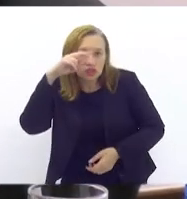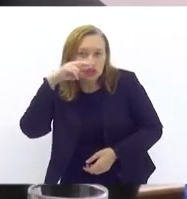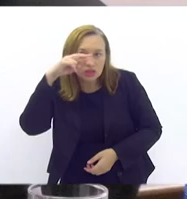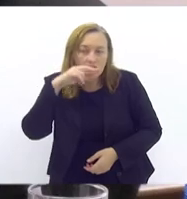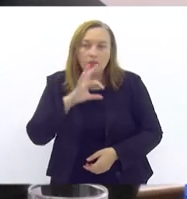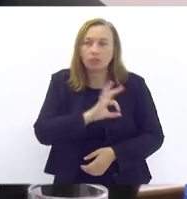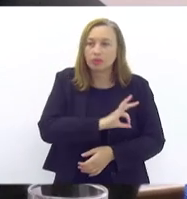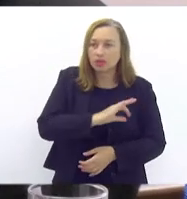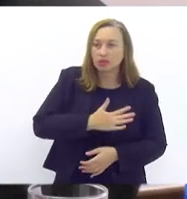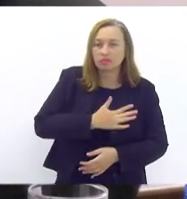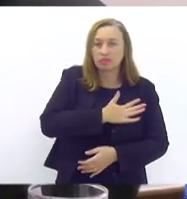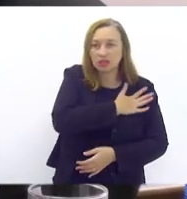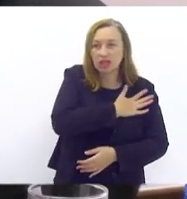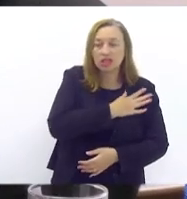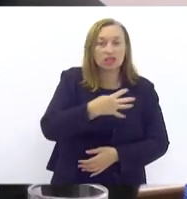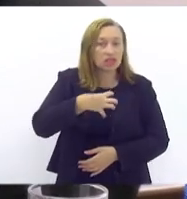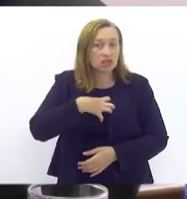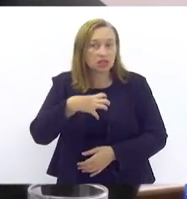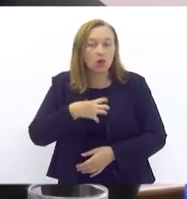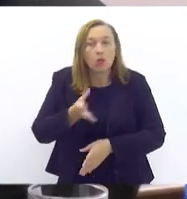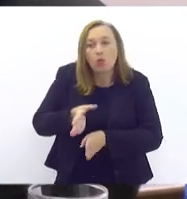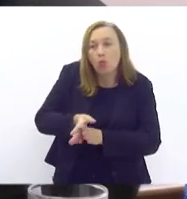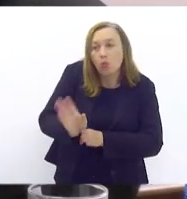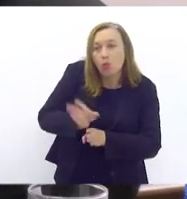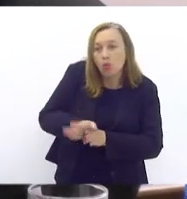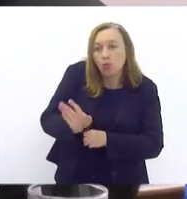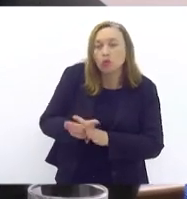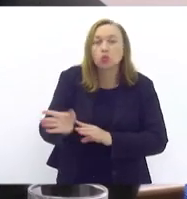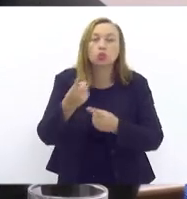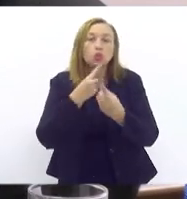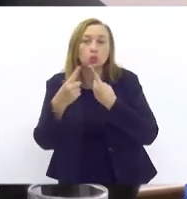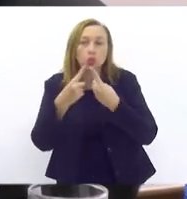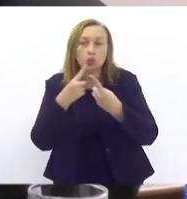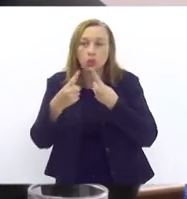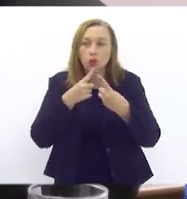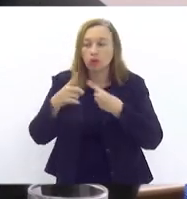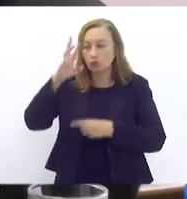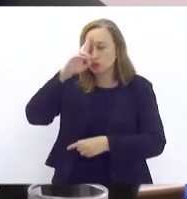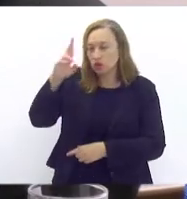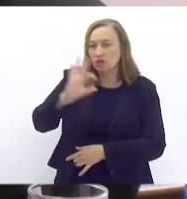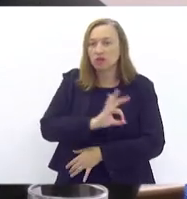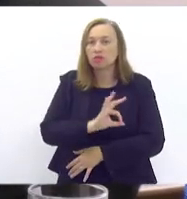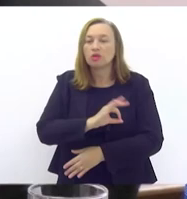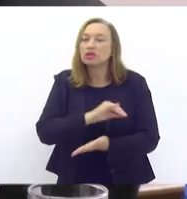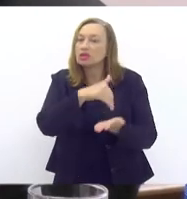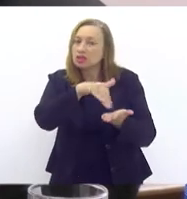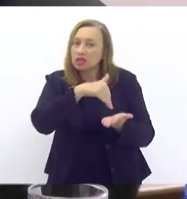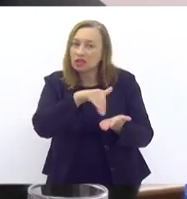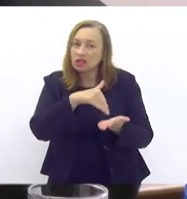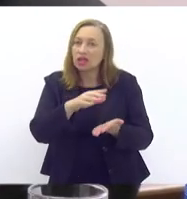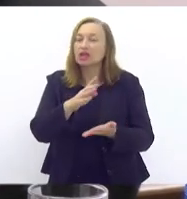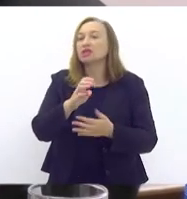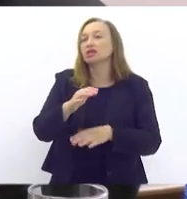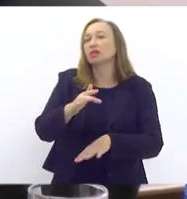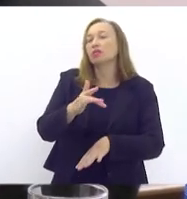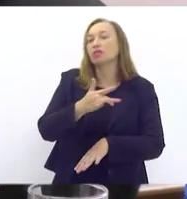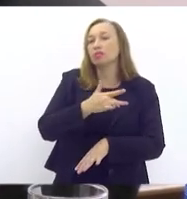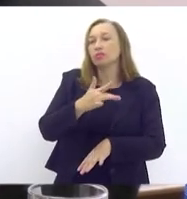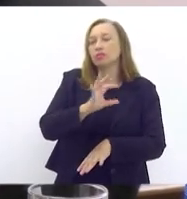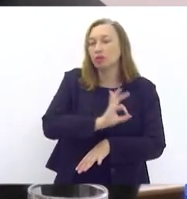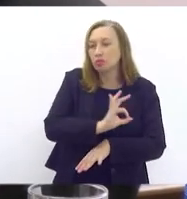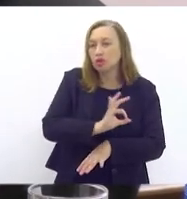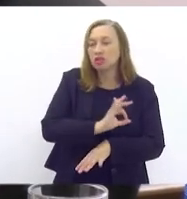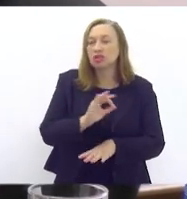Polícia Militar nesse sentido a orientação o diálogo com os comandantes com as secretarias que giram em torno da